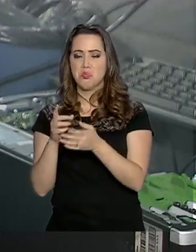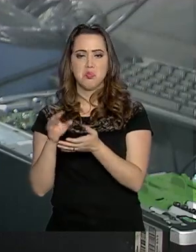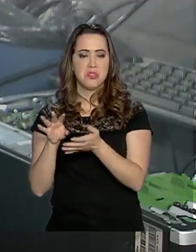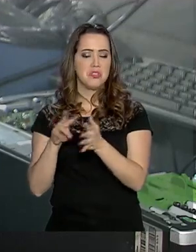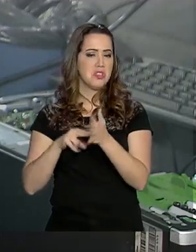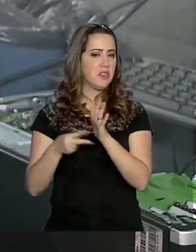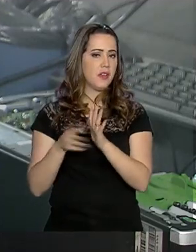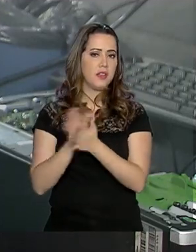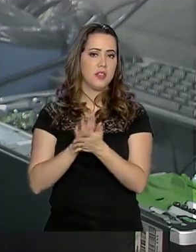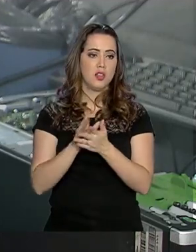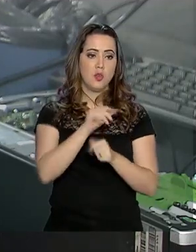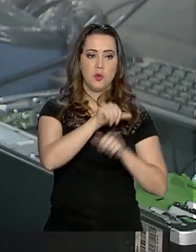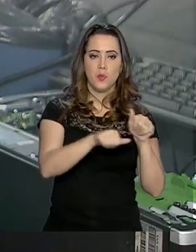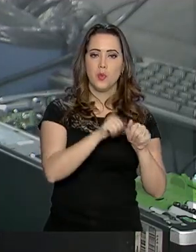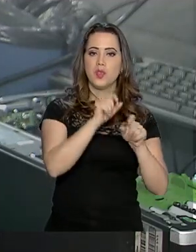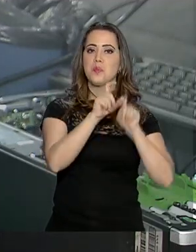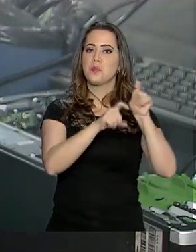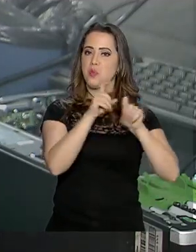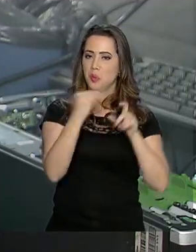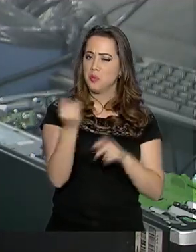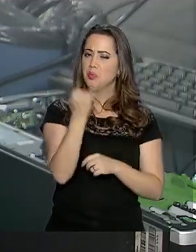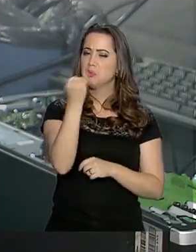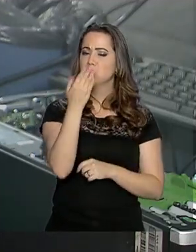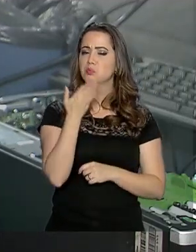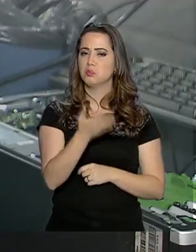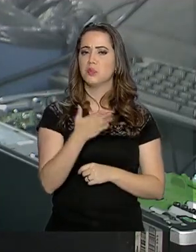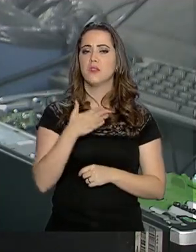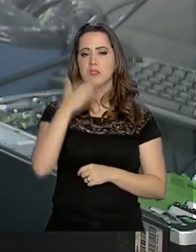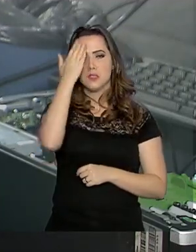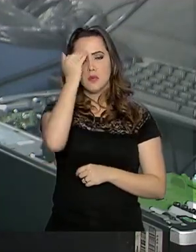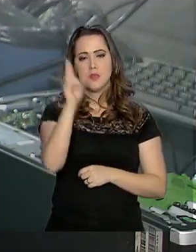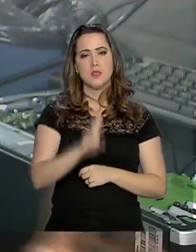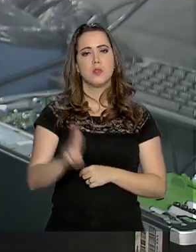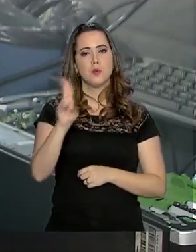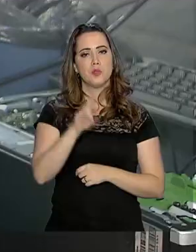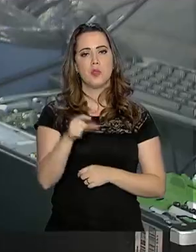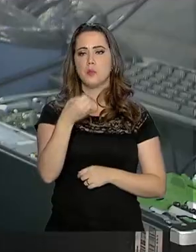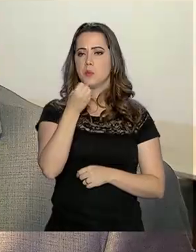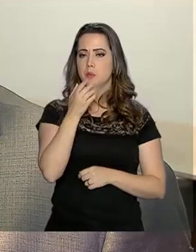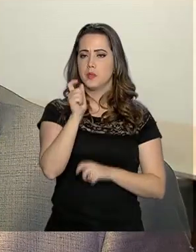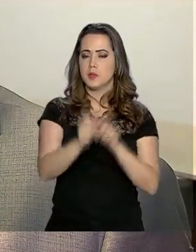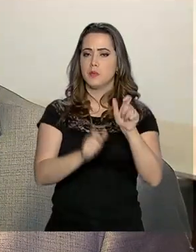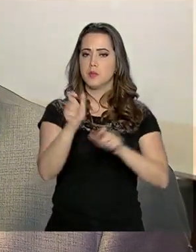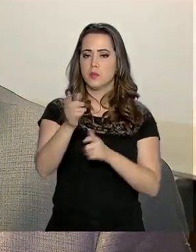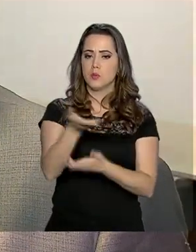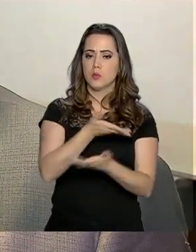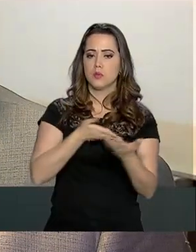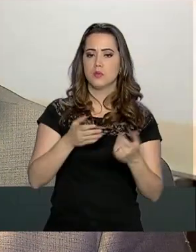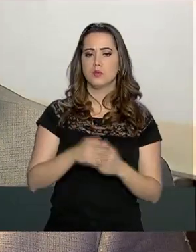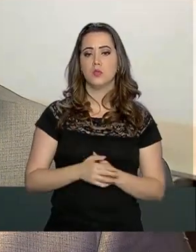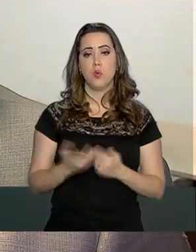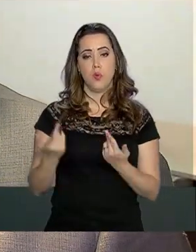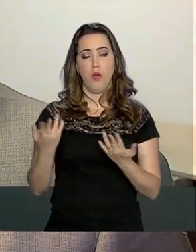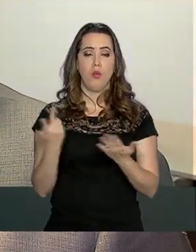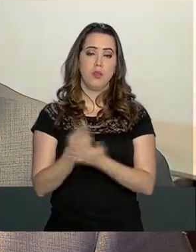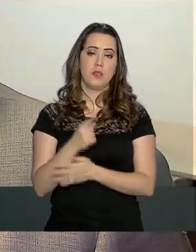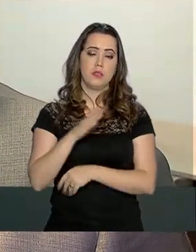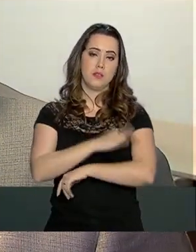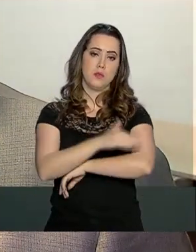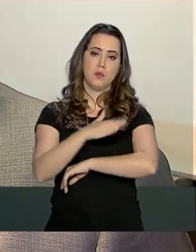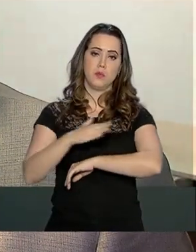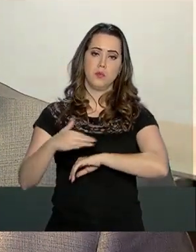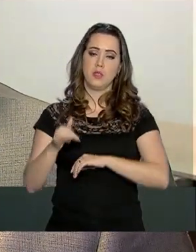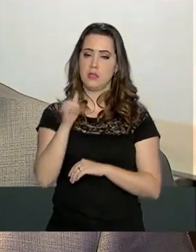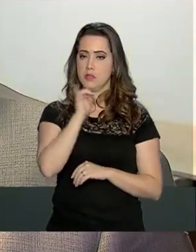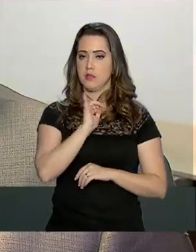já é apaixonante quando você sabe que vai ser utilizado para o bem de outras pessoas como aconteceu agora em brumadinho né